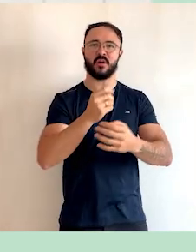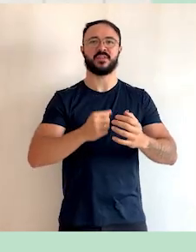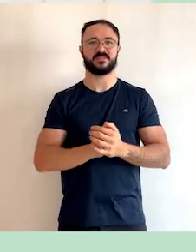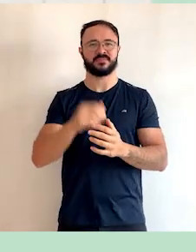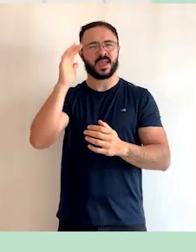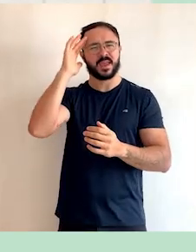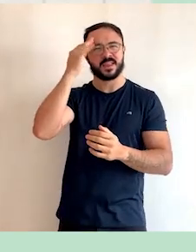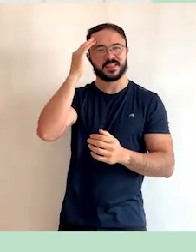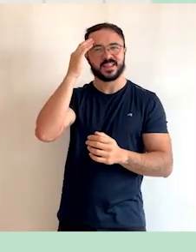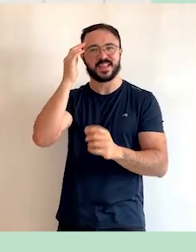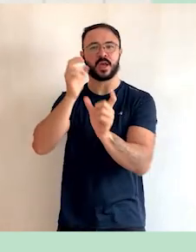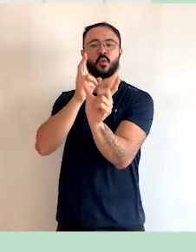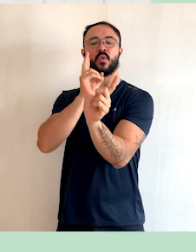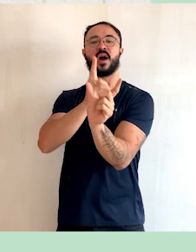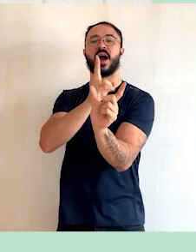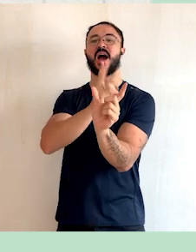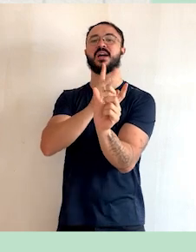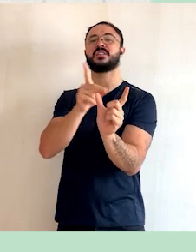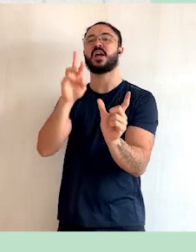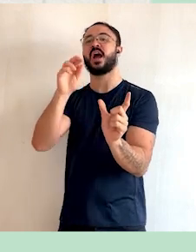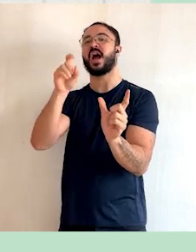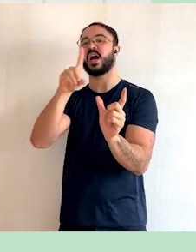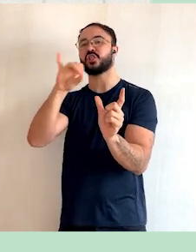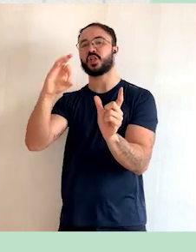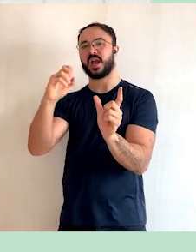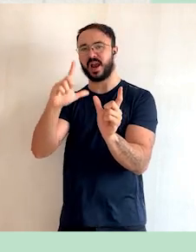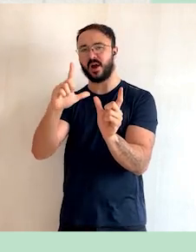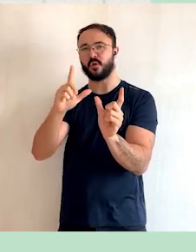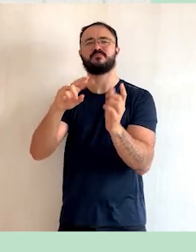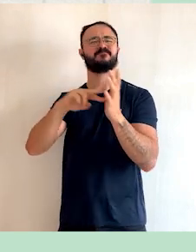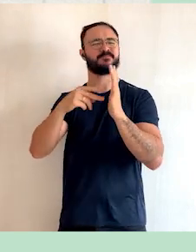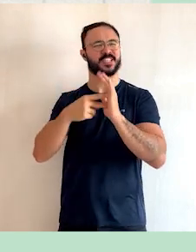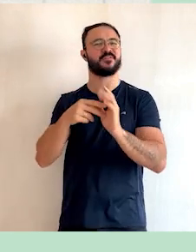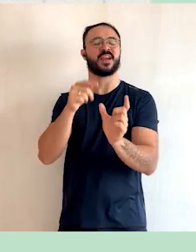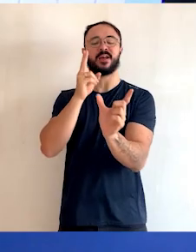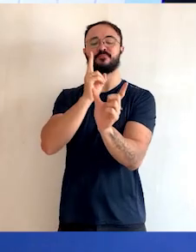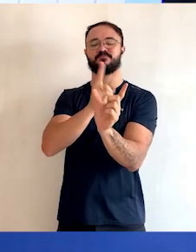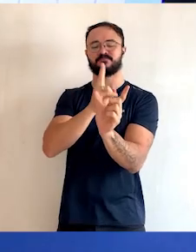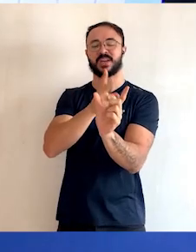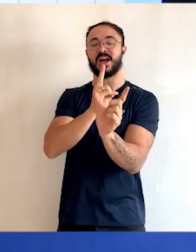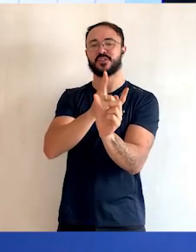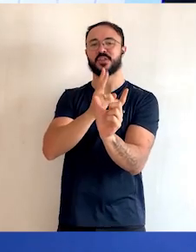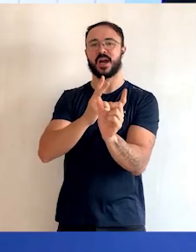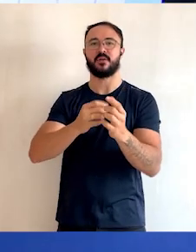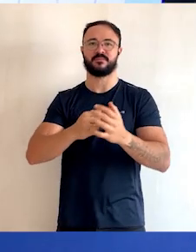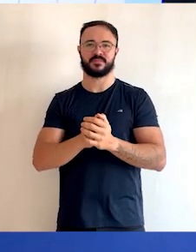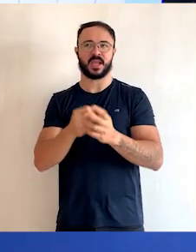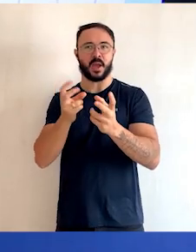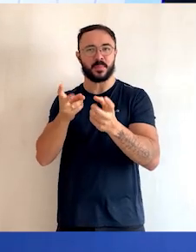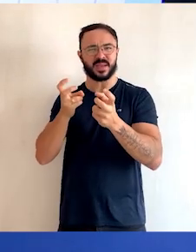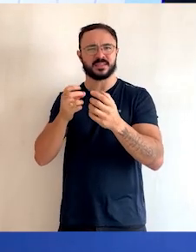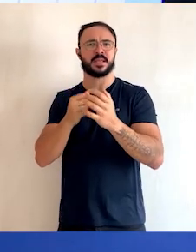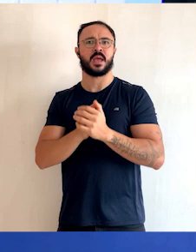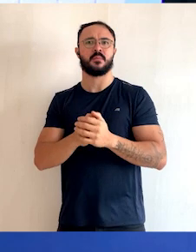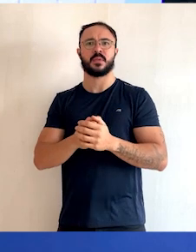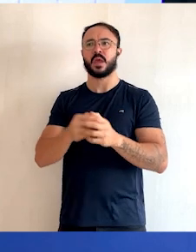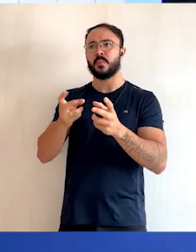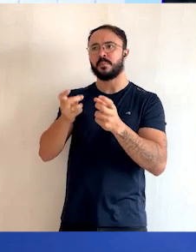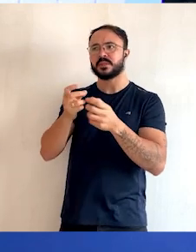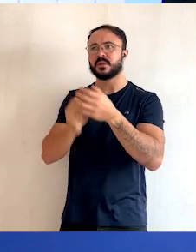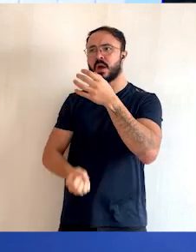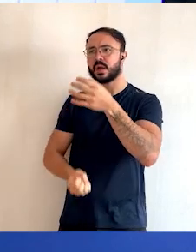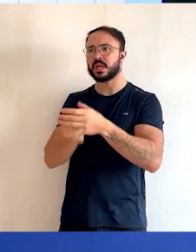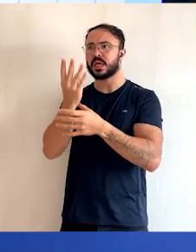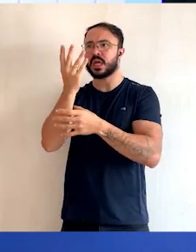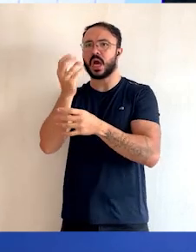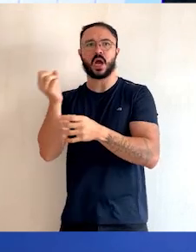conseguiram compreender o que é o radical das palavras? Vocês percebem que ao formarmos novas palavras, a gente teve que incluir alguns